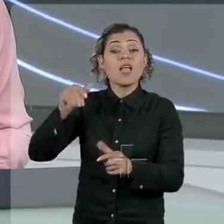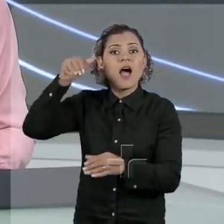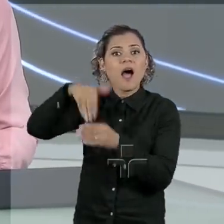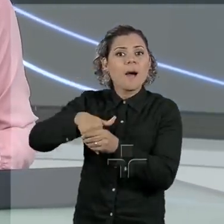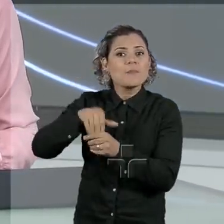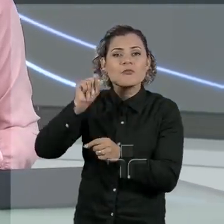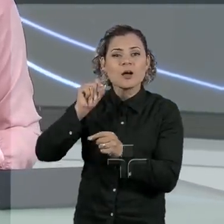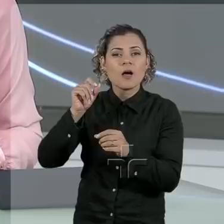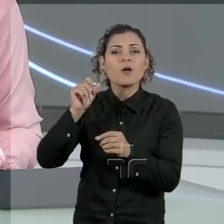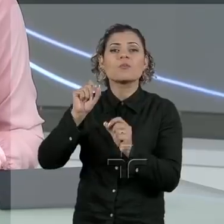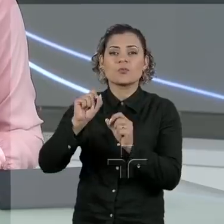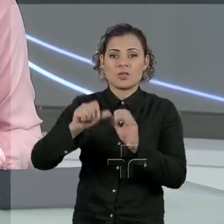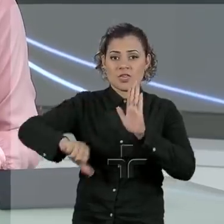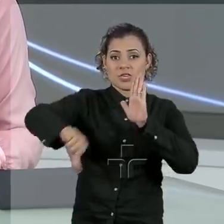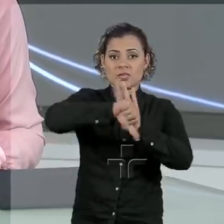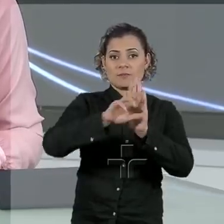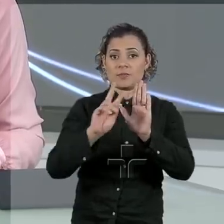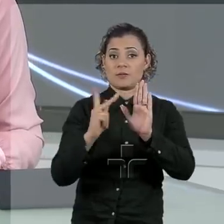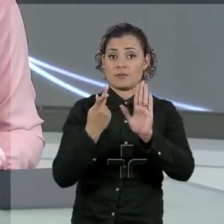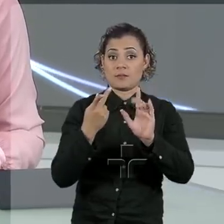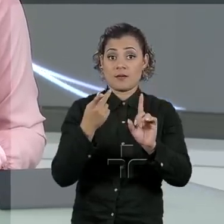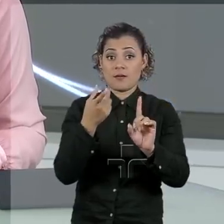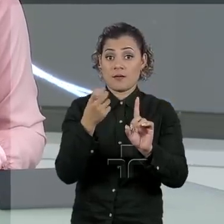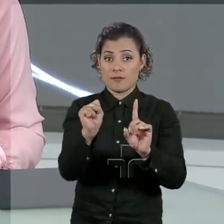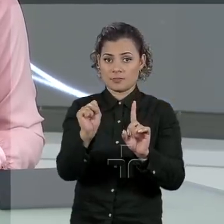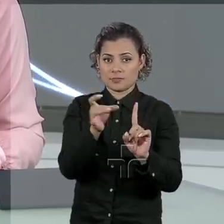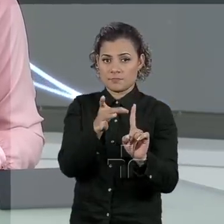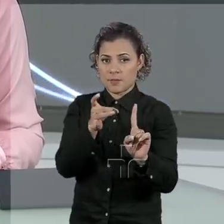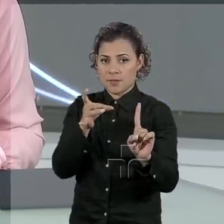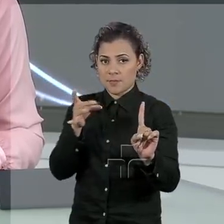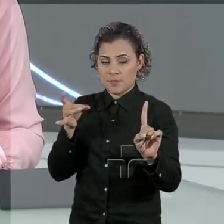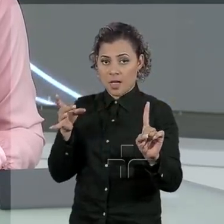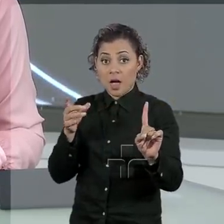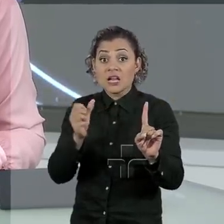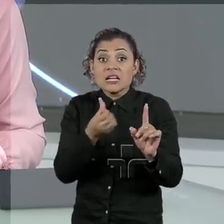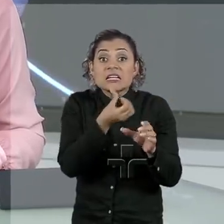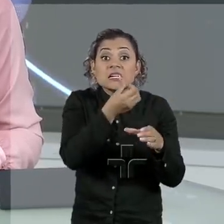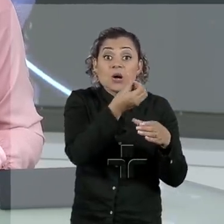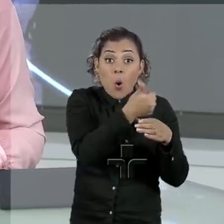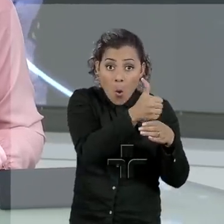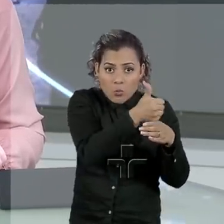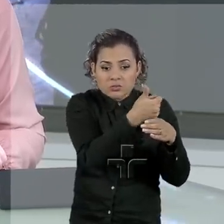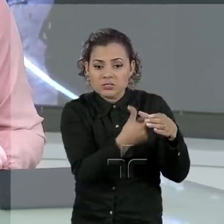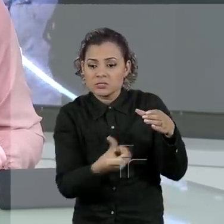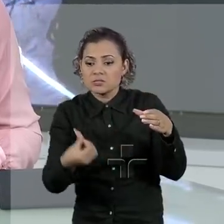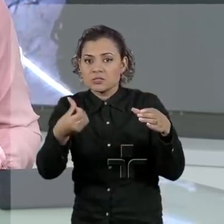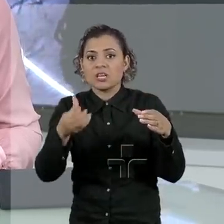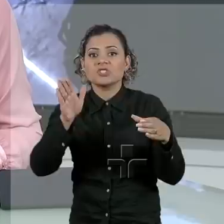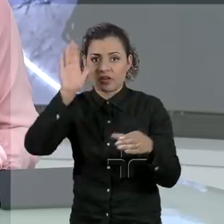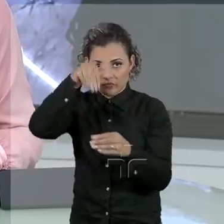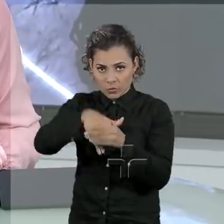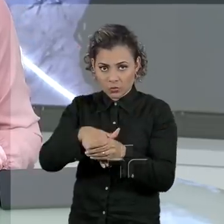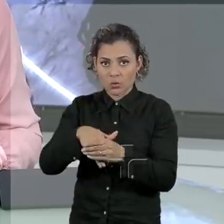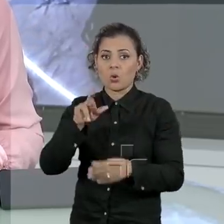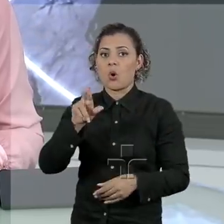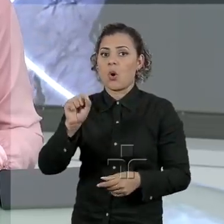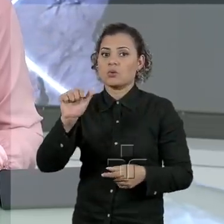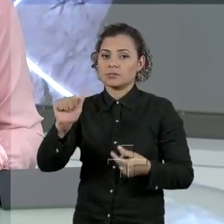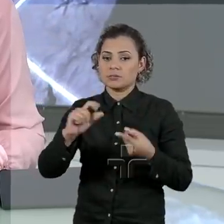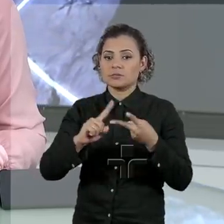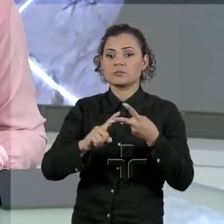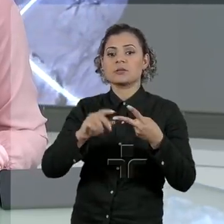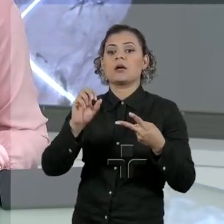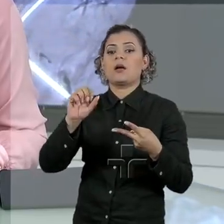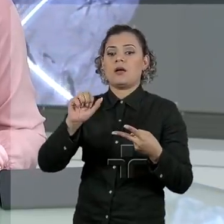a criminalização da homofobia. 6 dos 11 ministros já votaram. Rosa Weber, Luiz Fux, Celso de Mello,